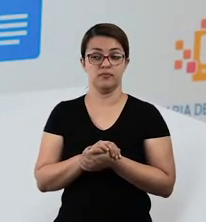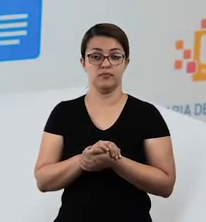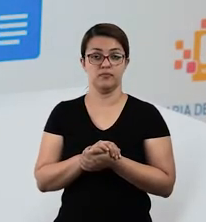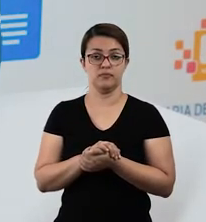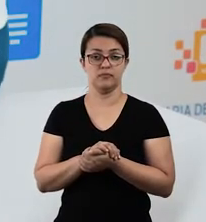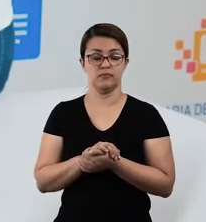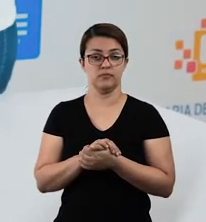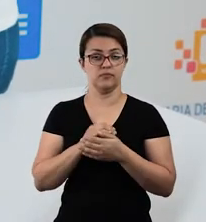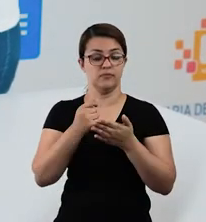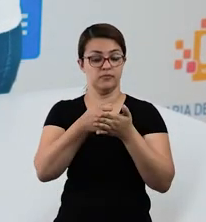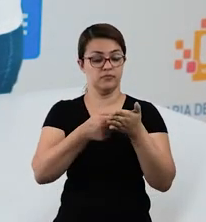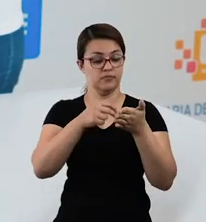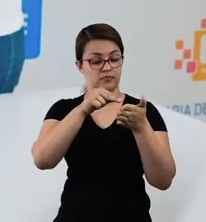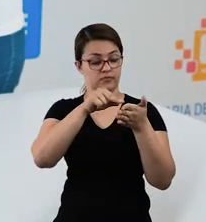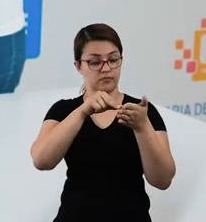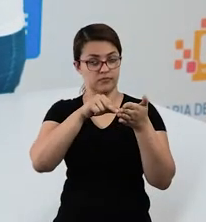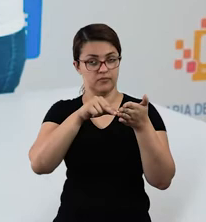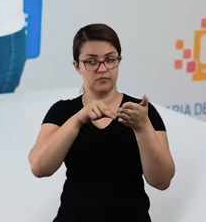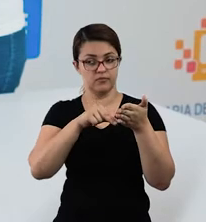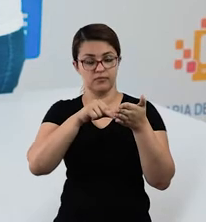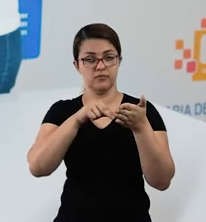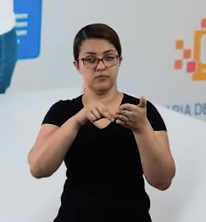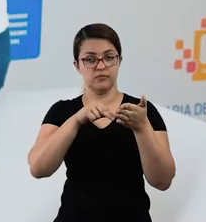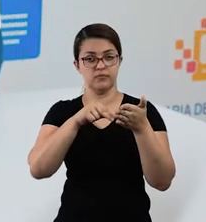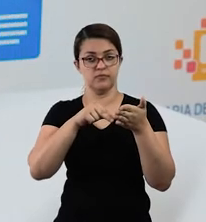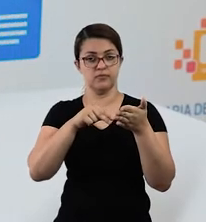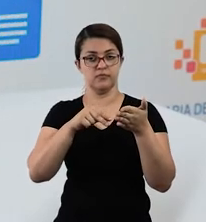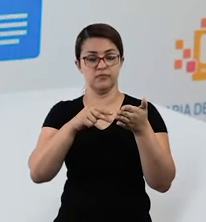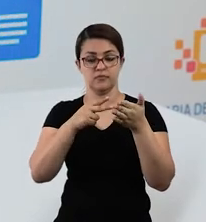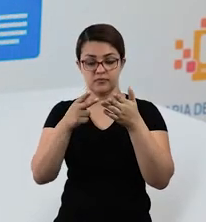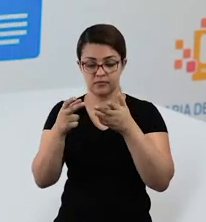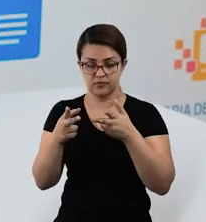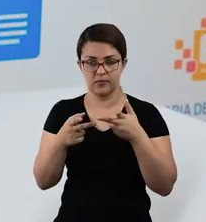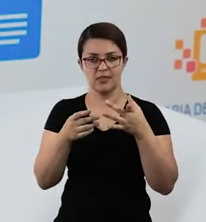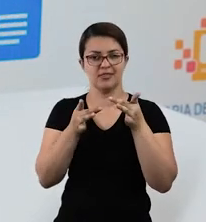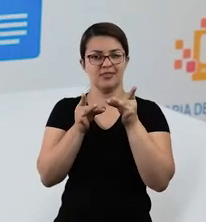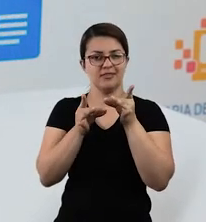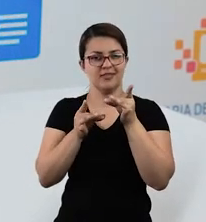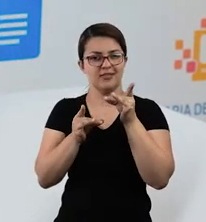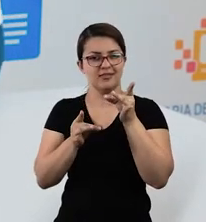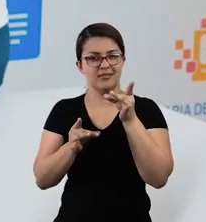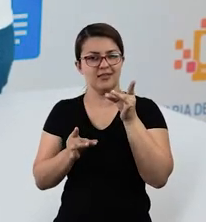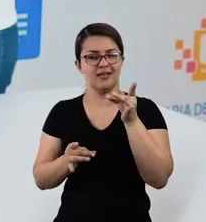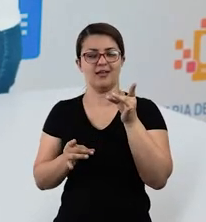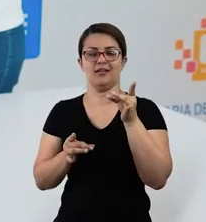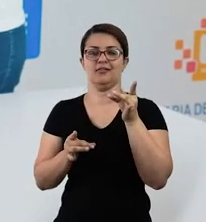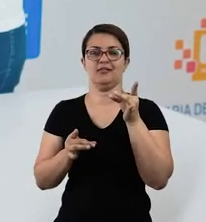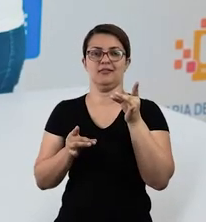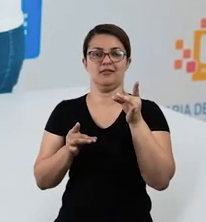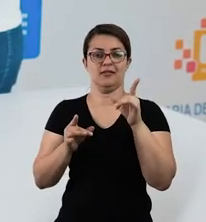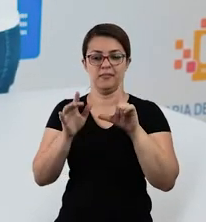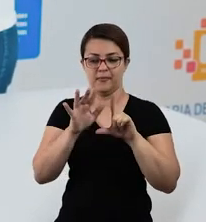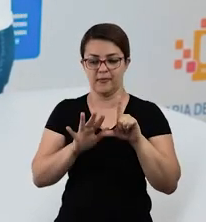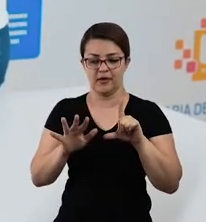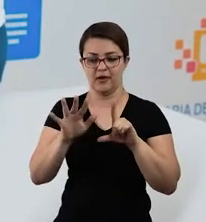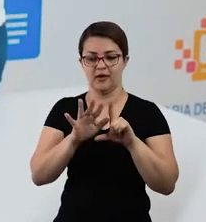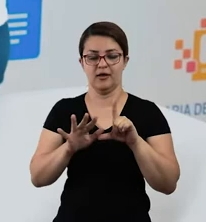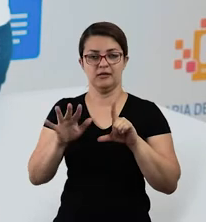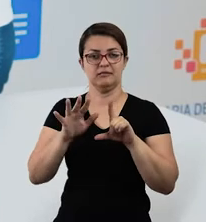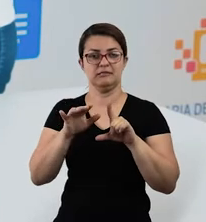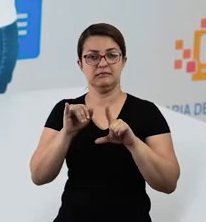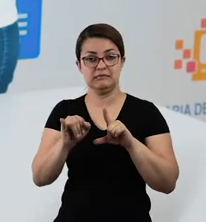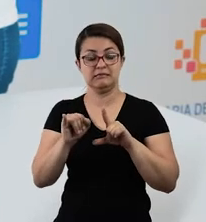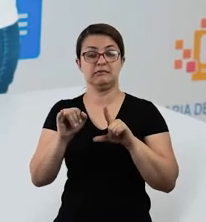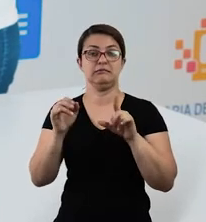ler atentamente esse texto, observar todos os detalhes, tá? A imagem, se tem ali